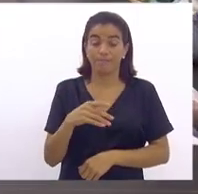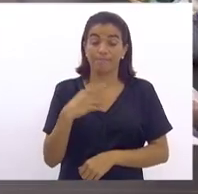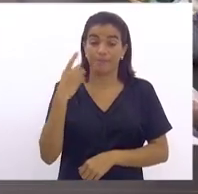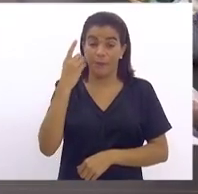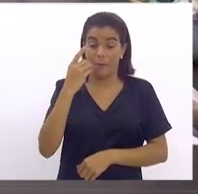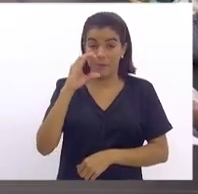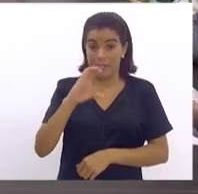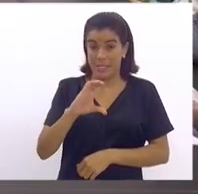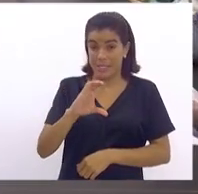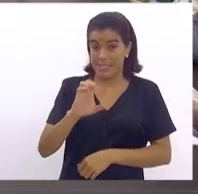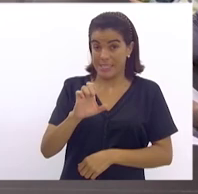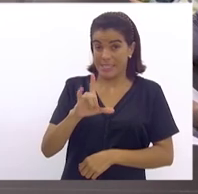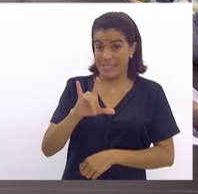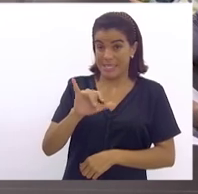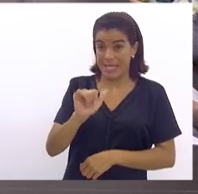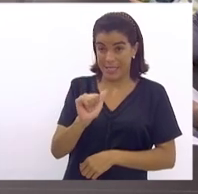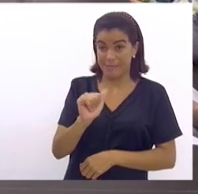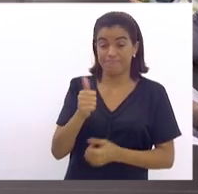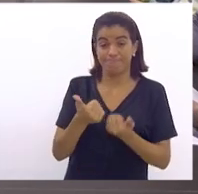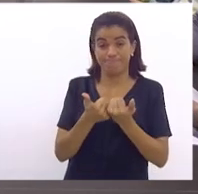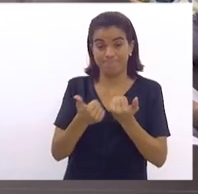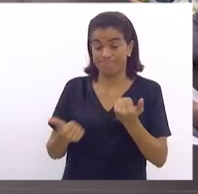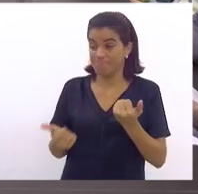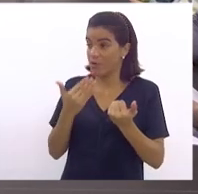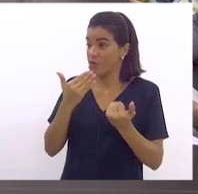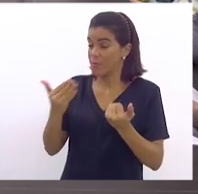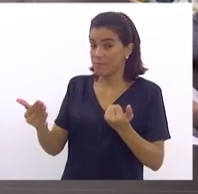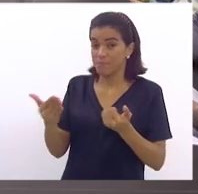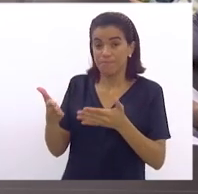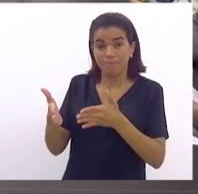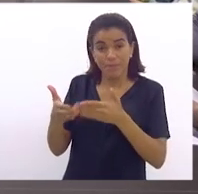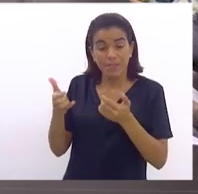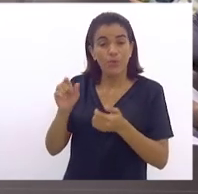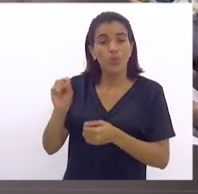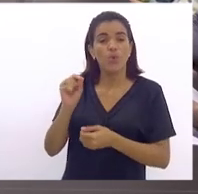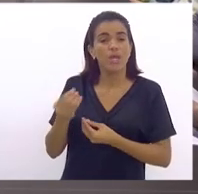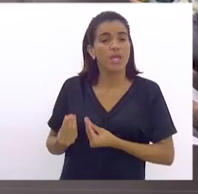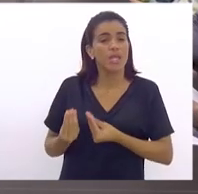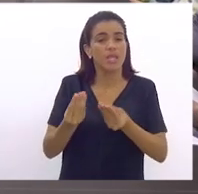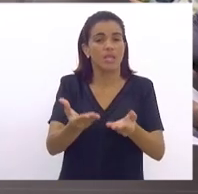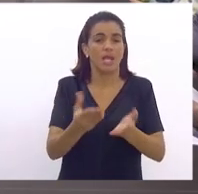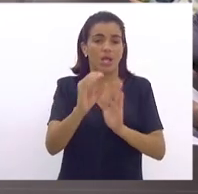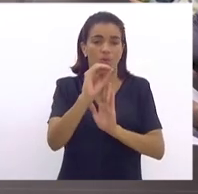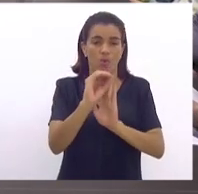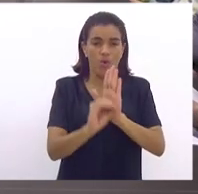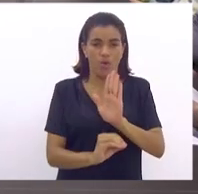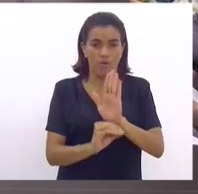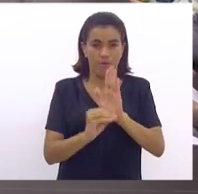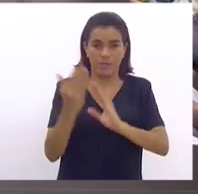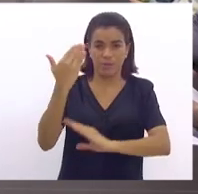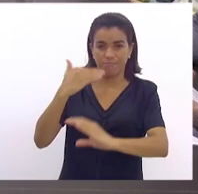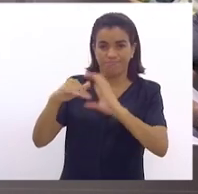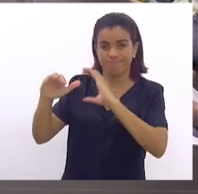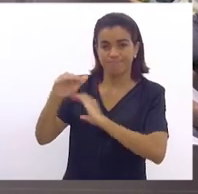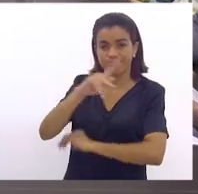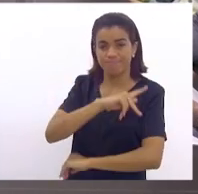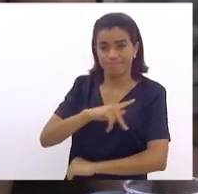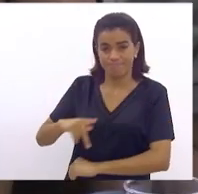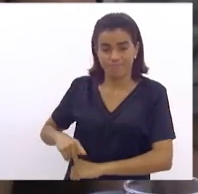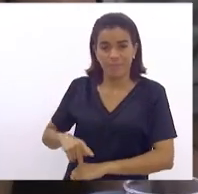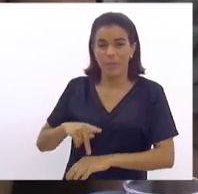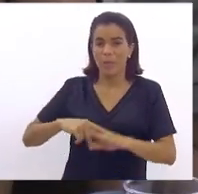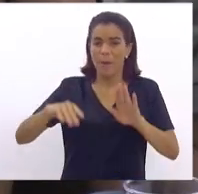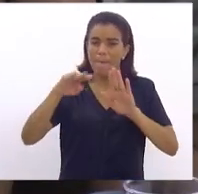vou pedir para a minha assessoria entregar a Vossa Excelência o ofício que eu fiz ao presidente dos projetos